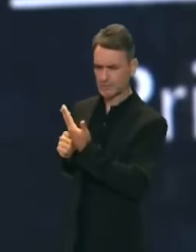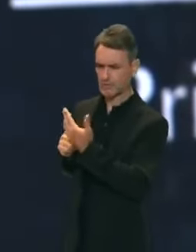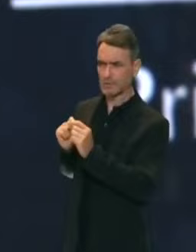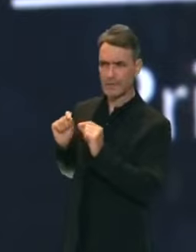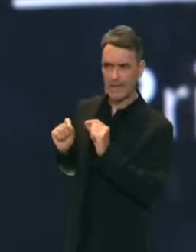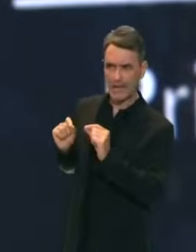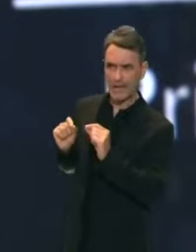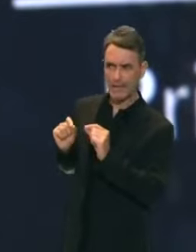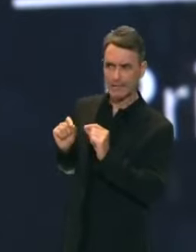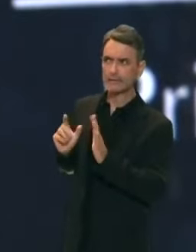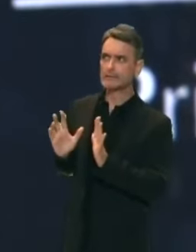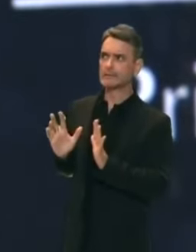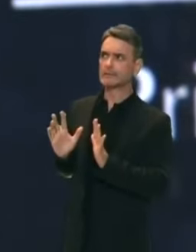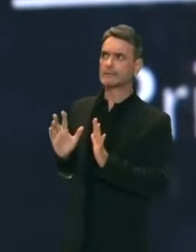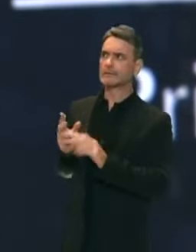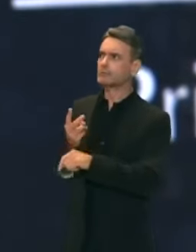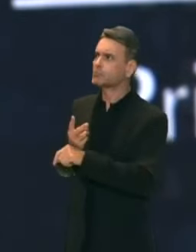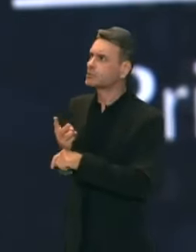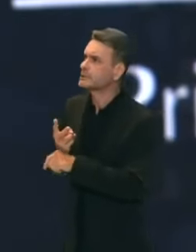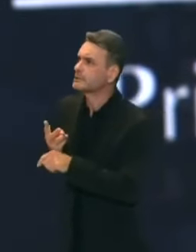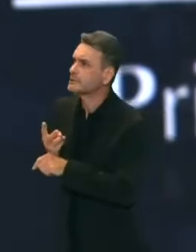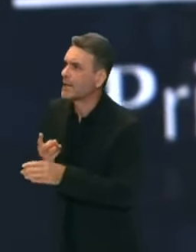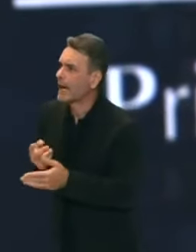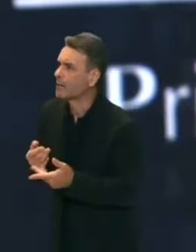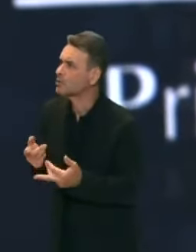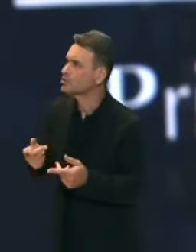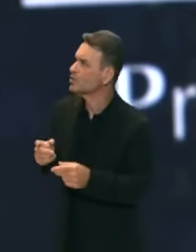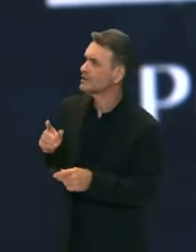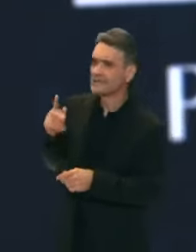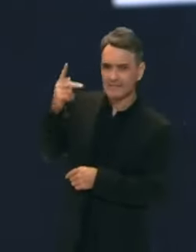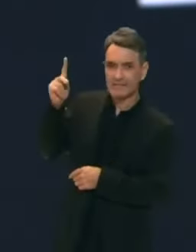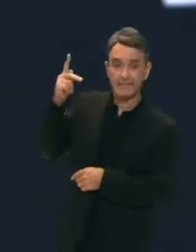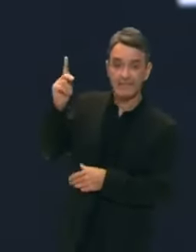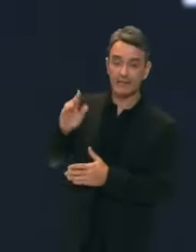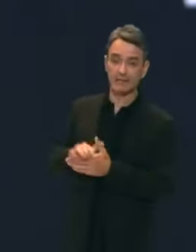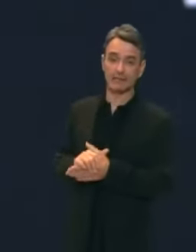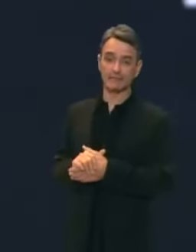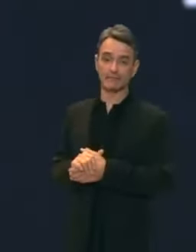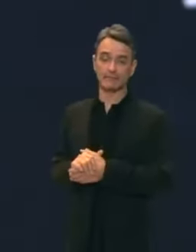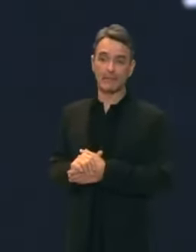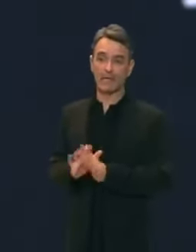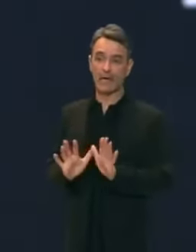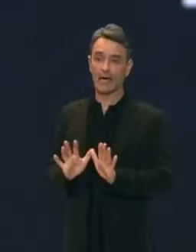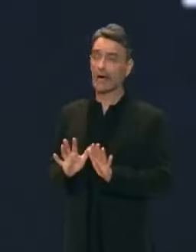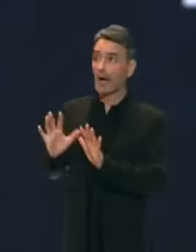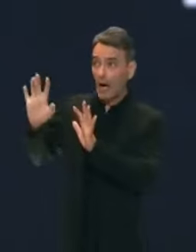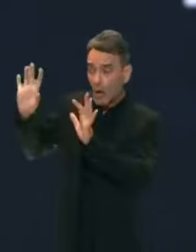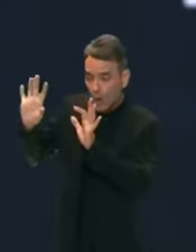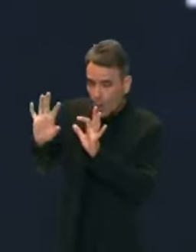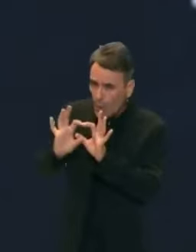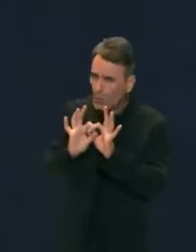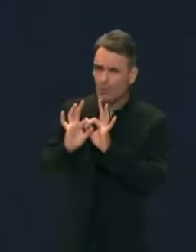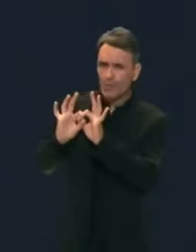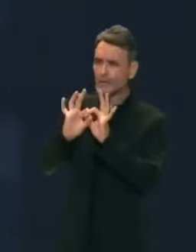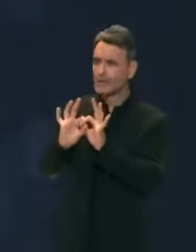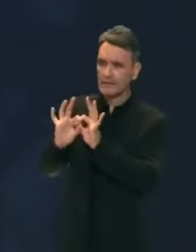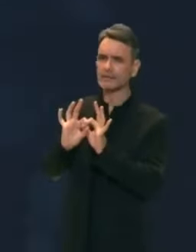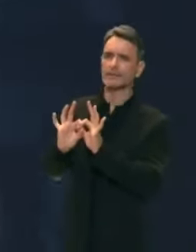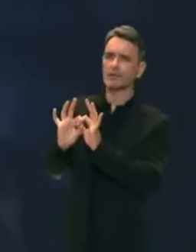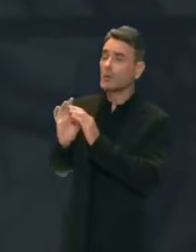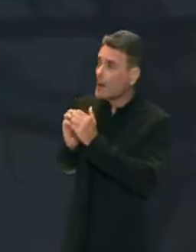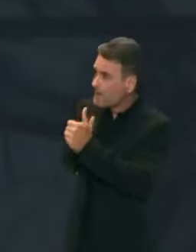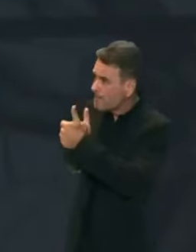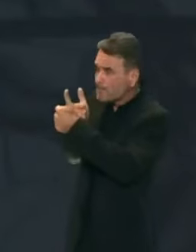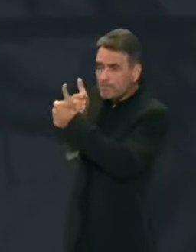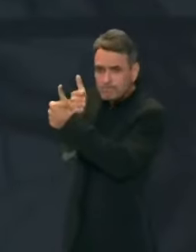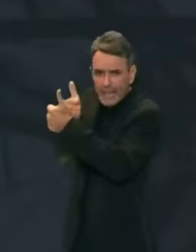por santidade. Quando a sabedoria fala, nós intensificamos a nossa comunhão, a nossa proximidade